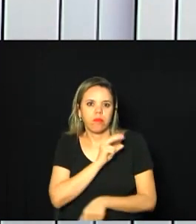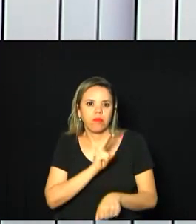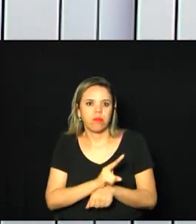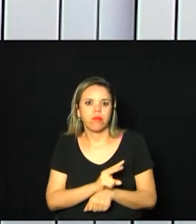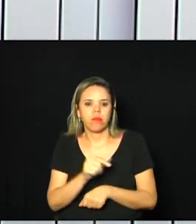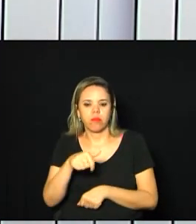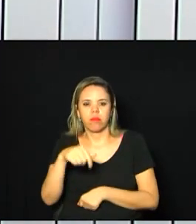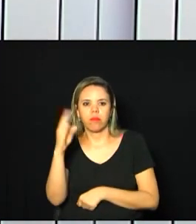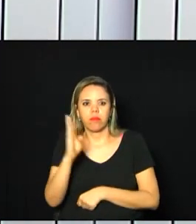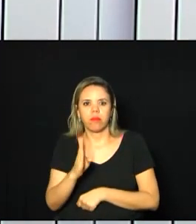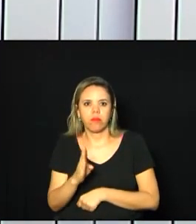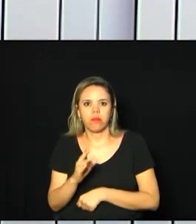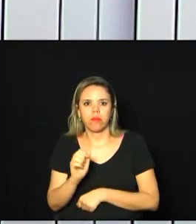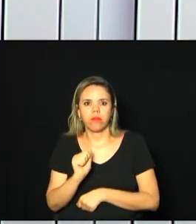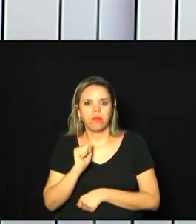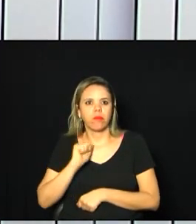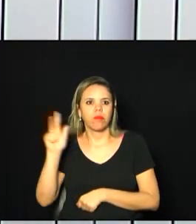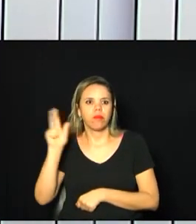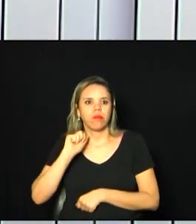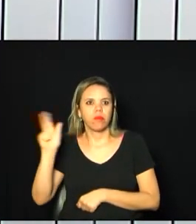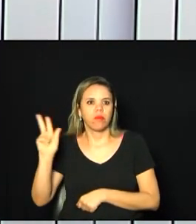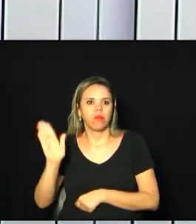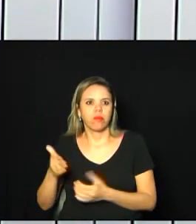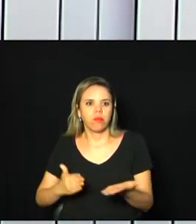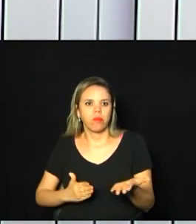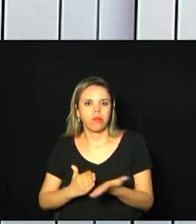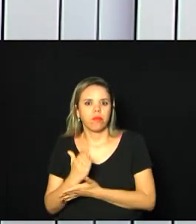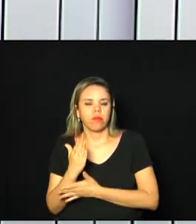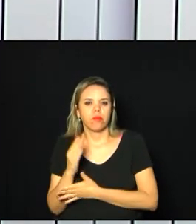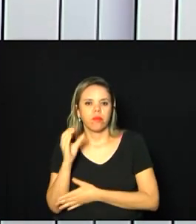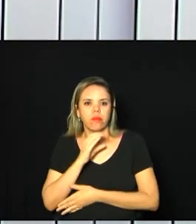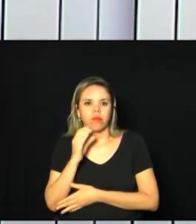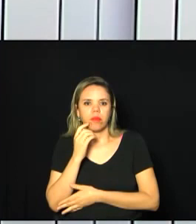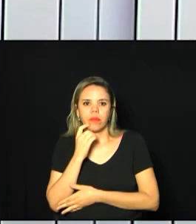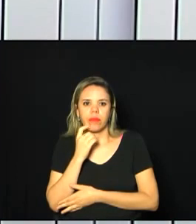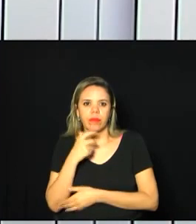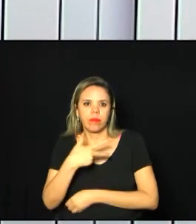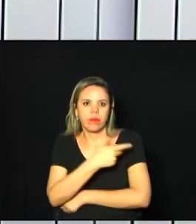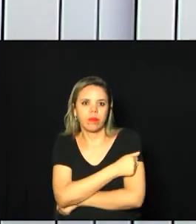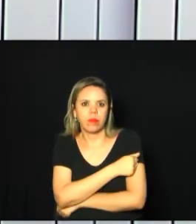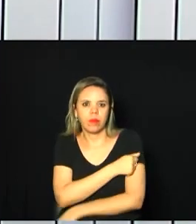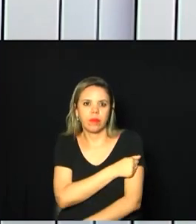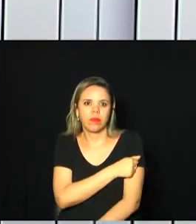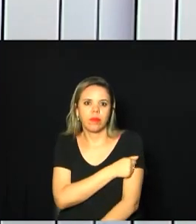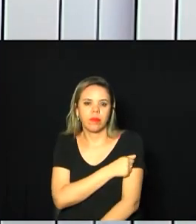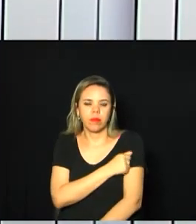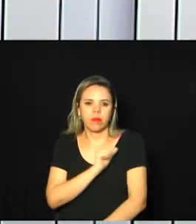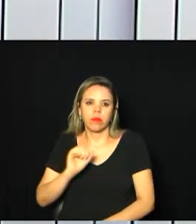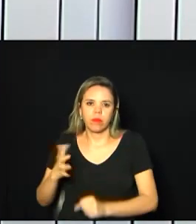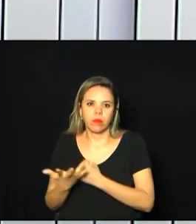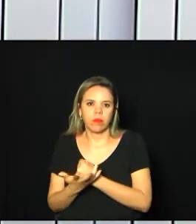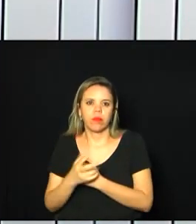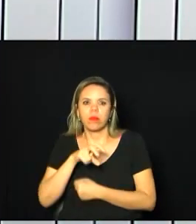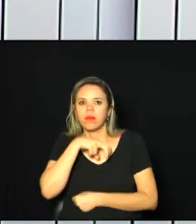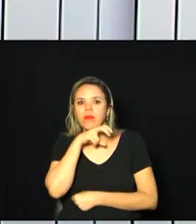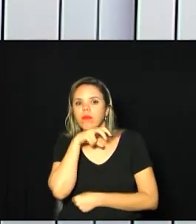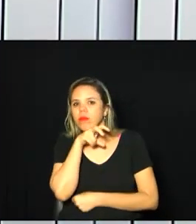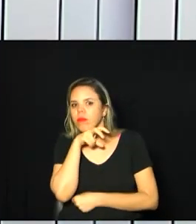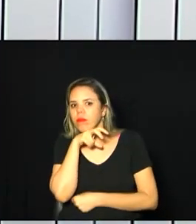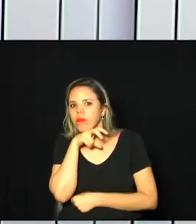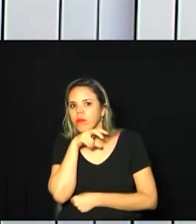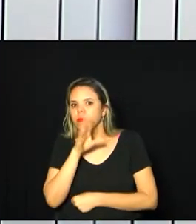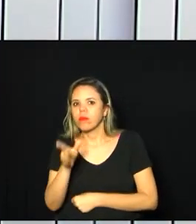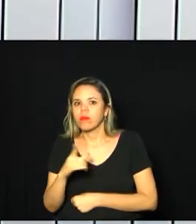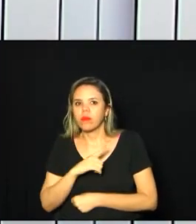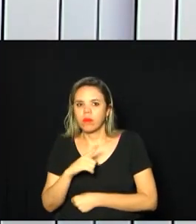protegem. Aqui no Brasil, a Anvisa já autorizou de forma emergencial a aplicação da Coronavac do Butantan. Nós